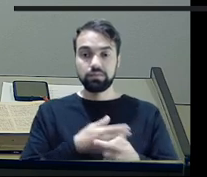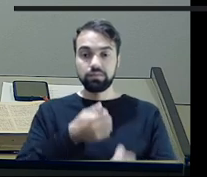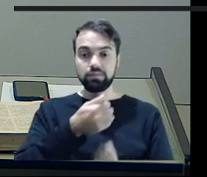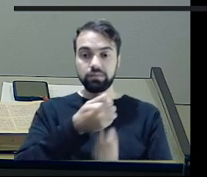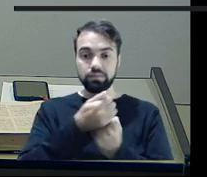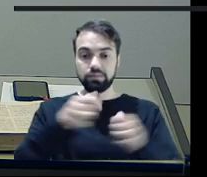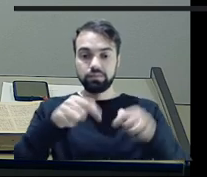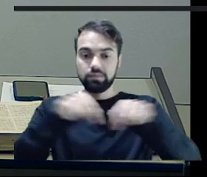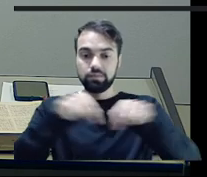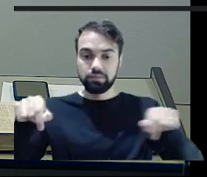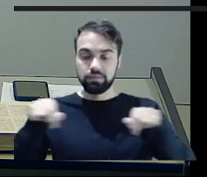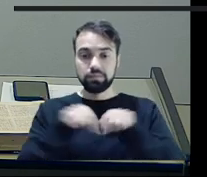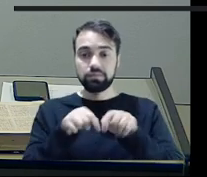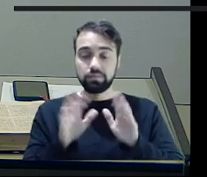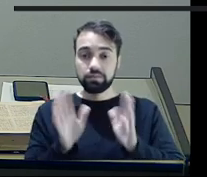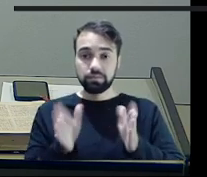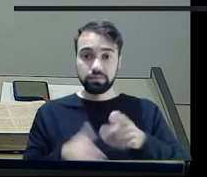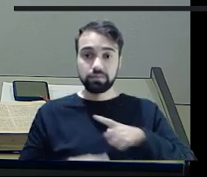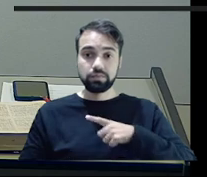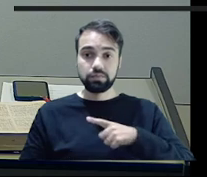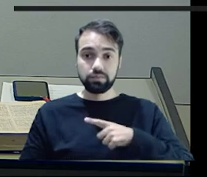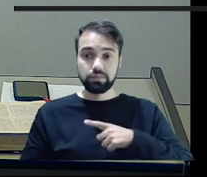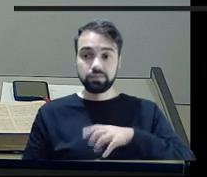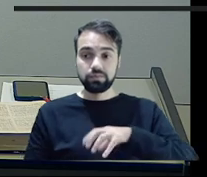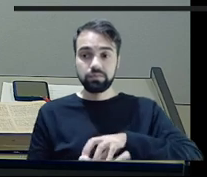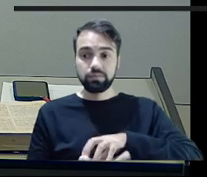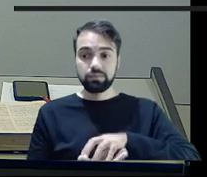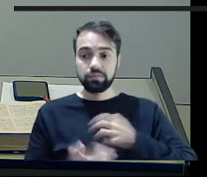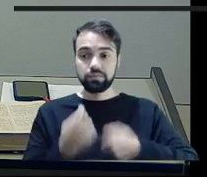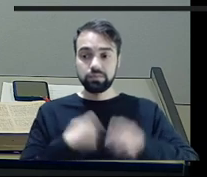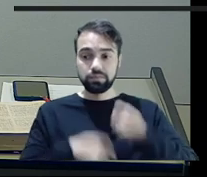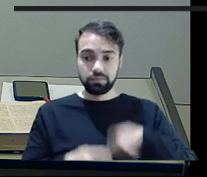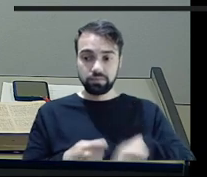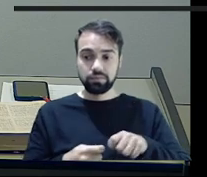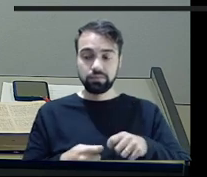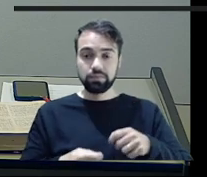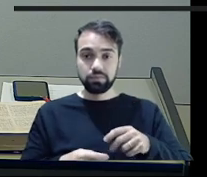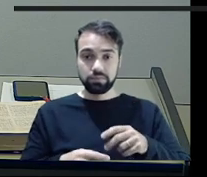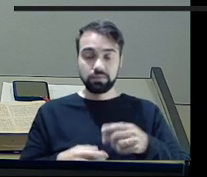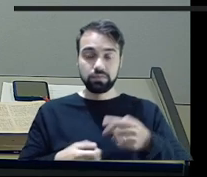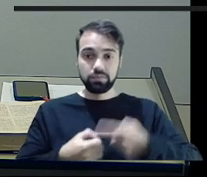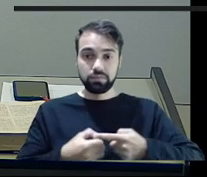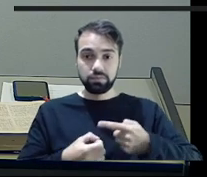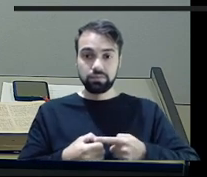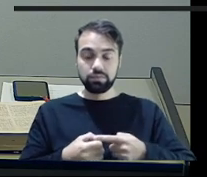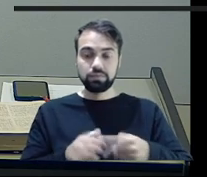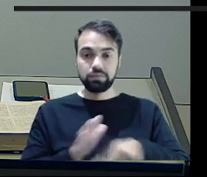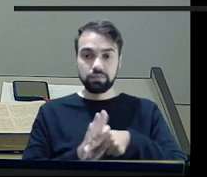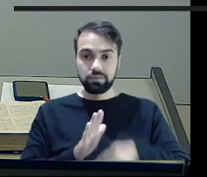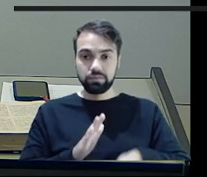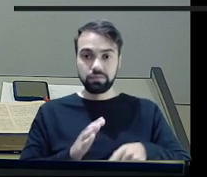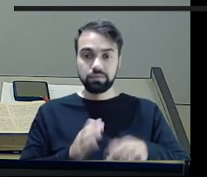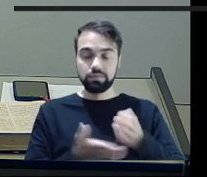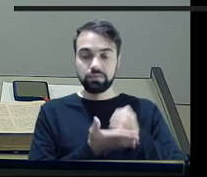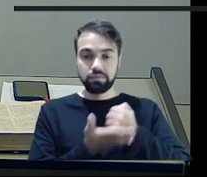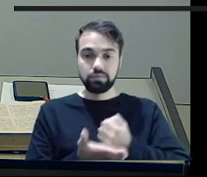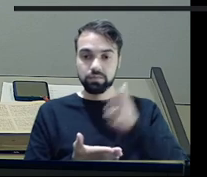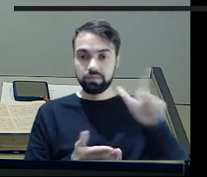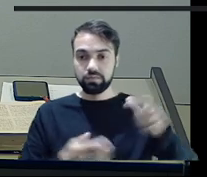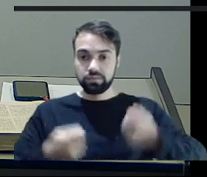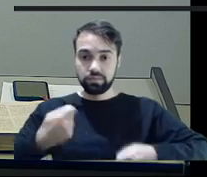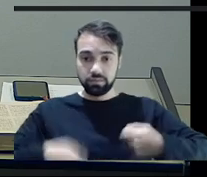já existente nos órgãos da administração pública de Guareí e da outra providência. Está em segunda discussão.